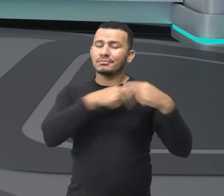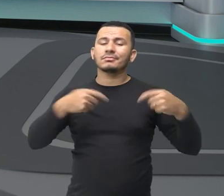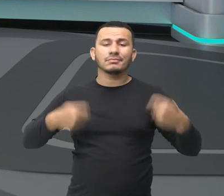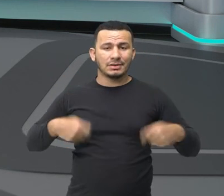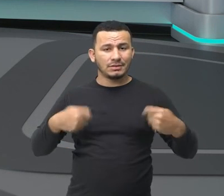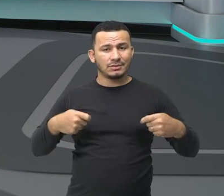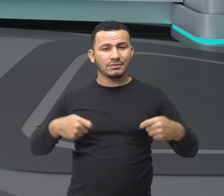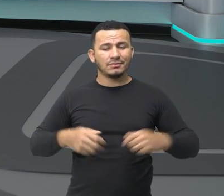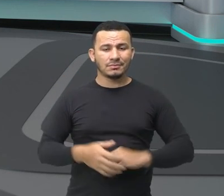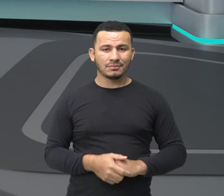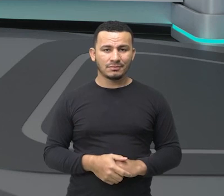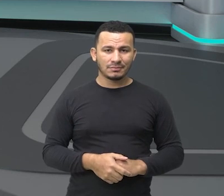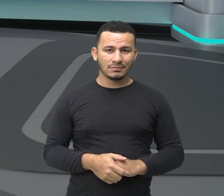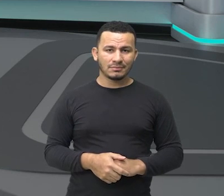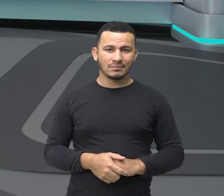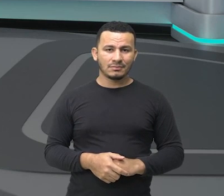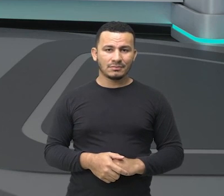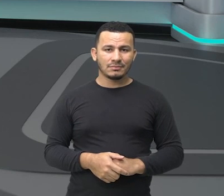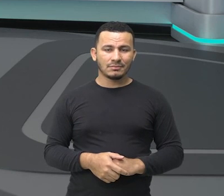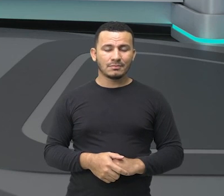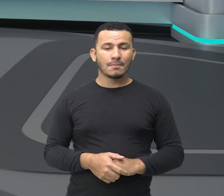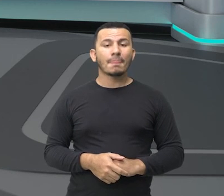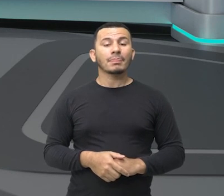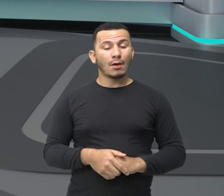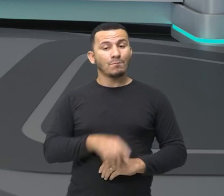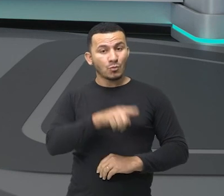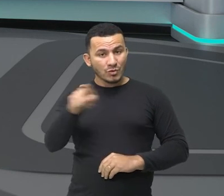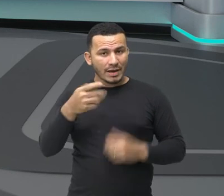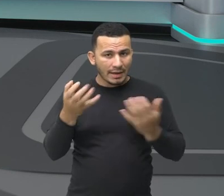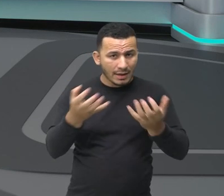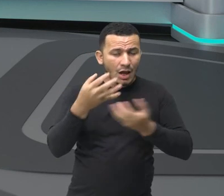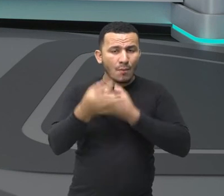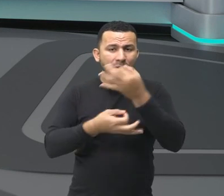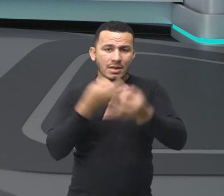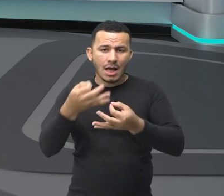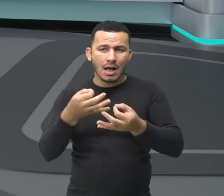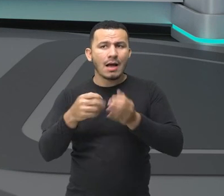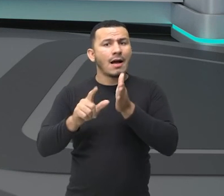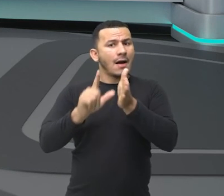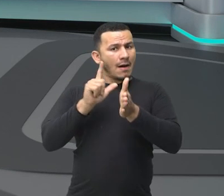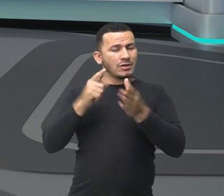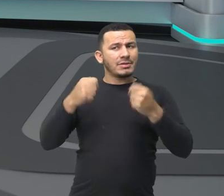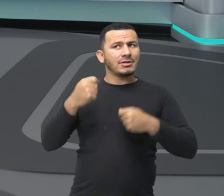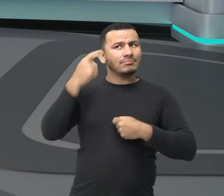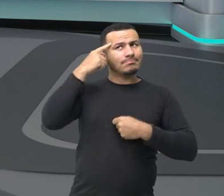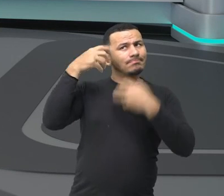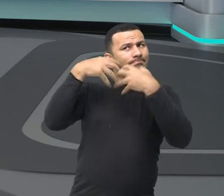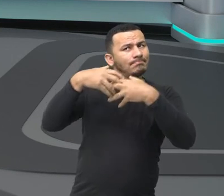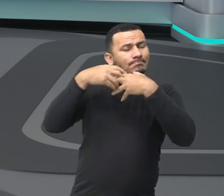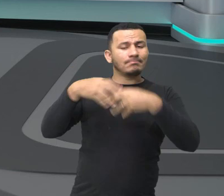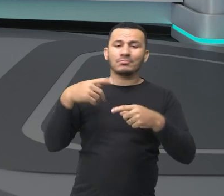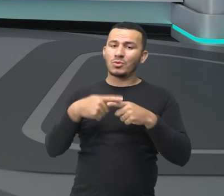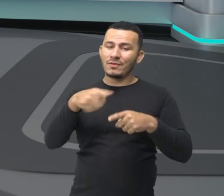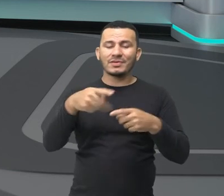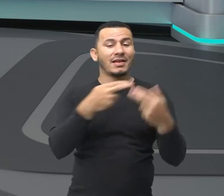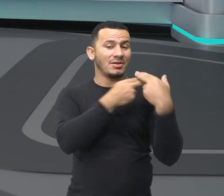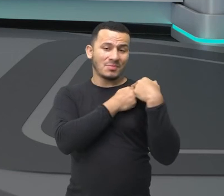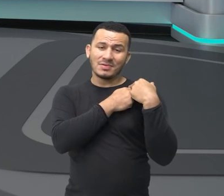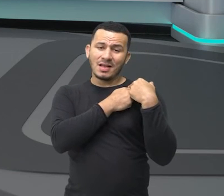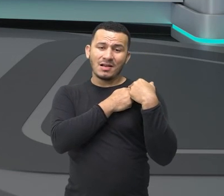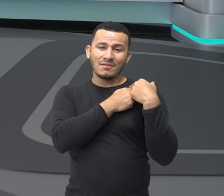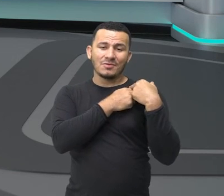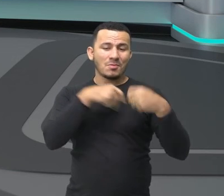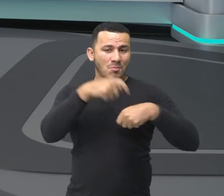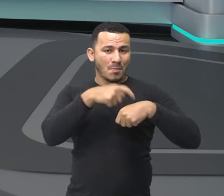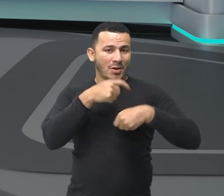olha, ser responsável, tá bom? Sempre que você expressar uma opinião, você será responsável por tudo que você diz.